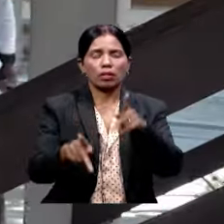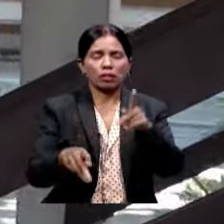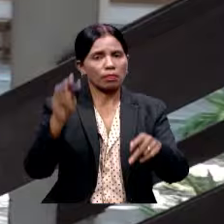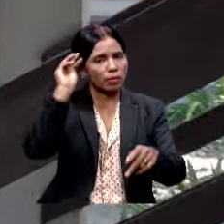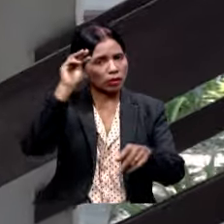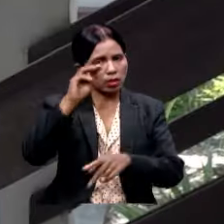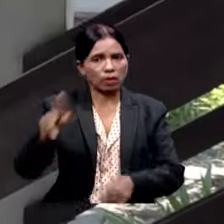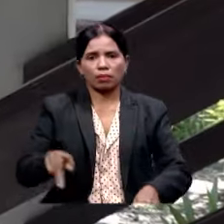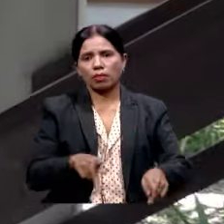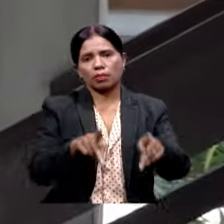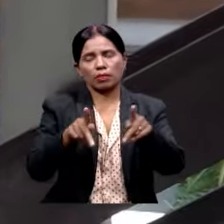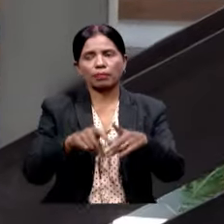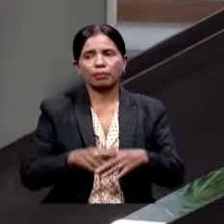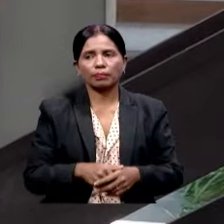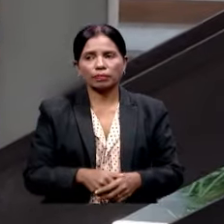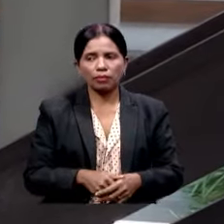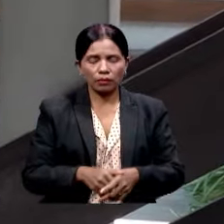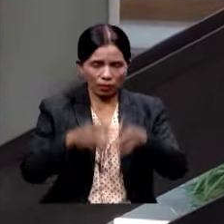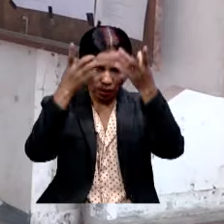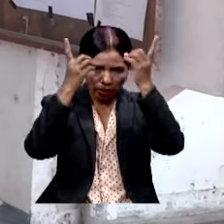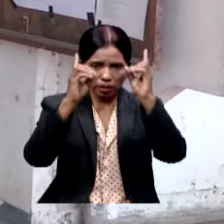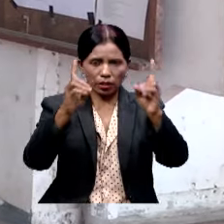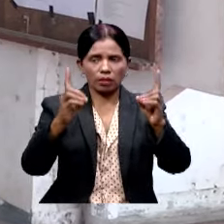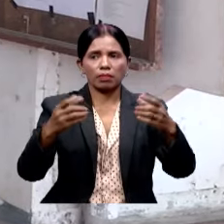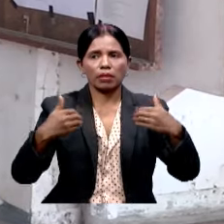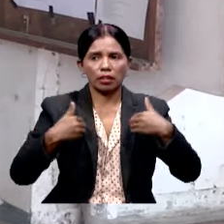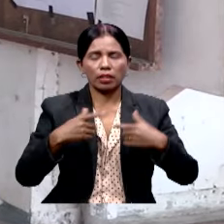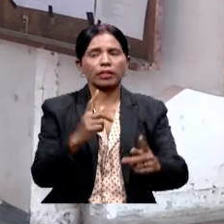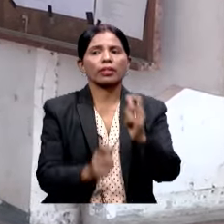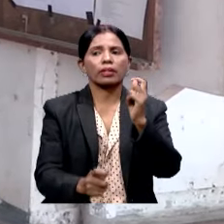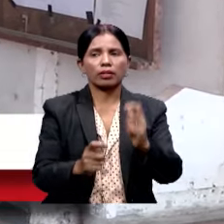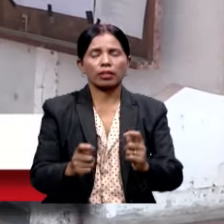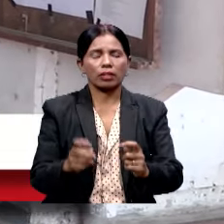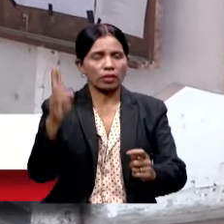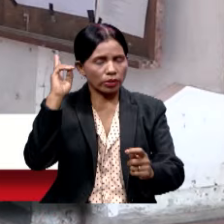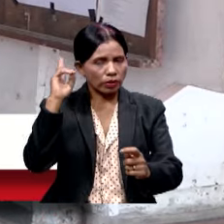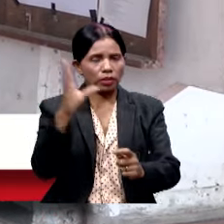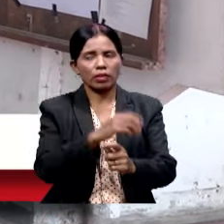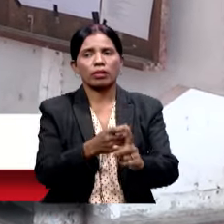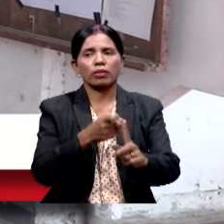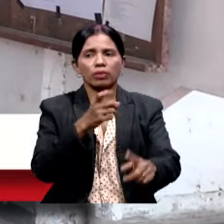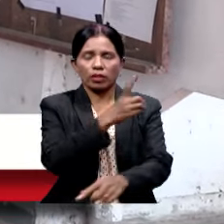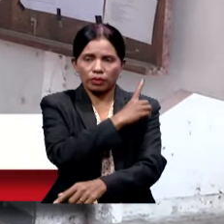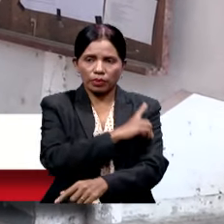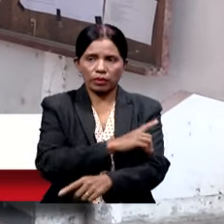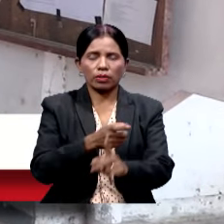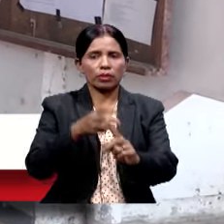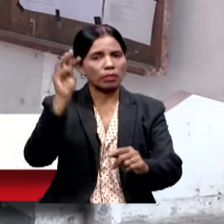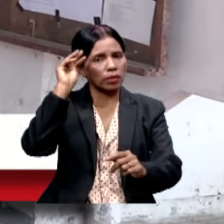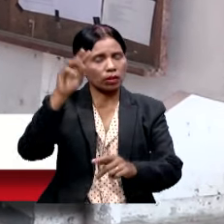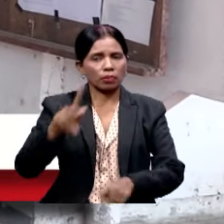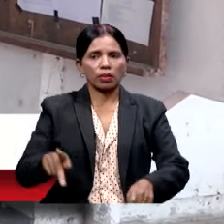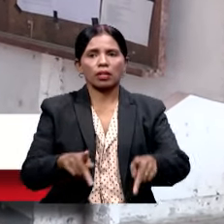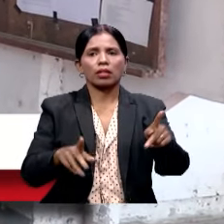Ministério Público. Momento decisão nebe maka iha, Tribunal rona o look de alegação parte defesa, não mais parte Ministério Público. E